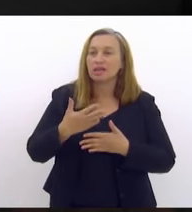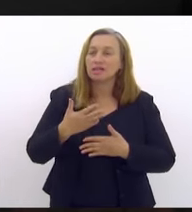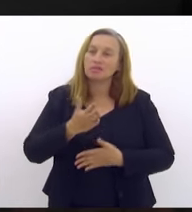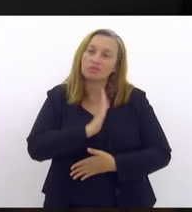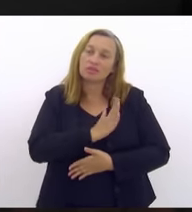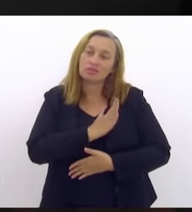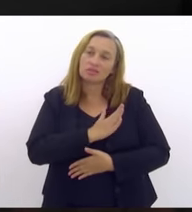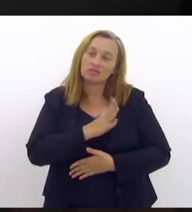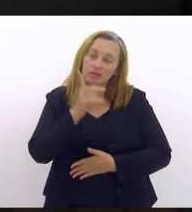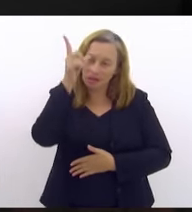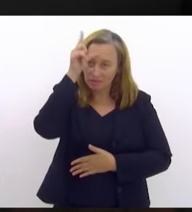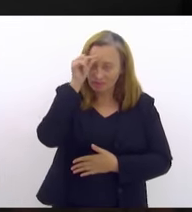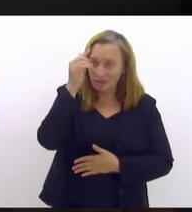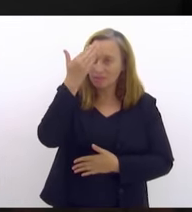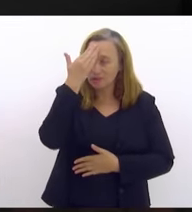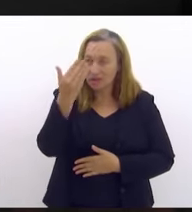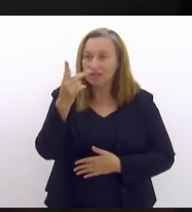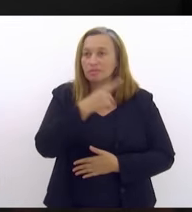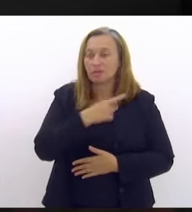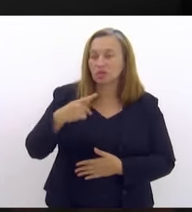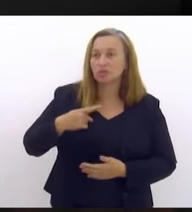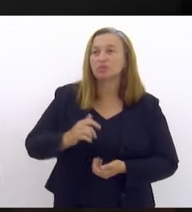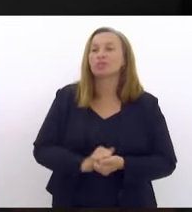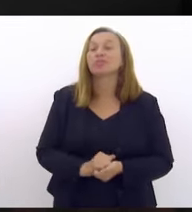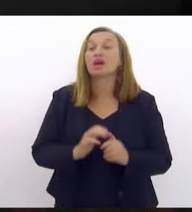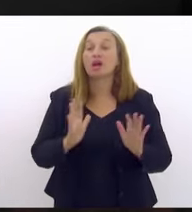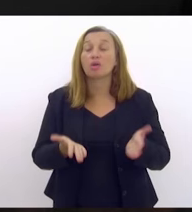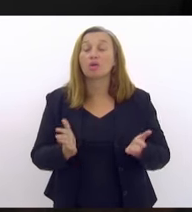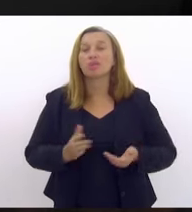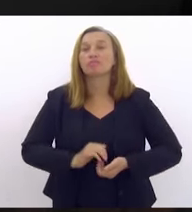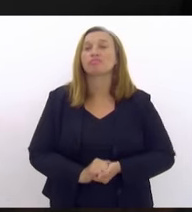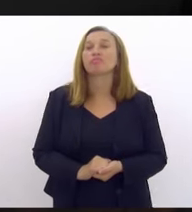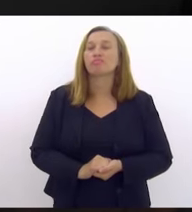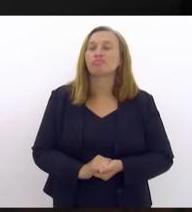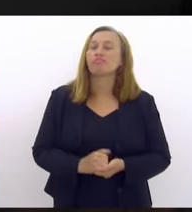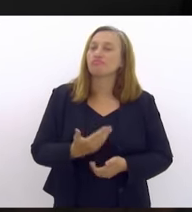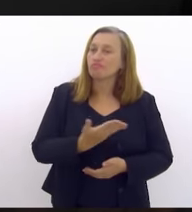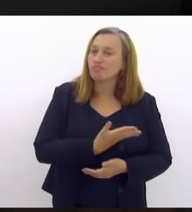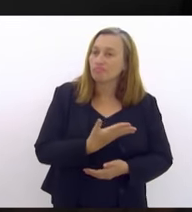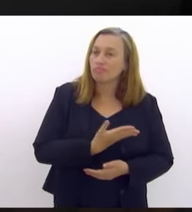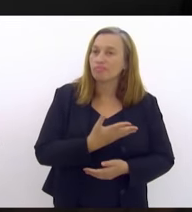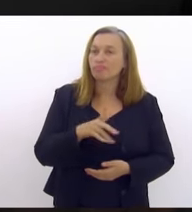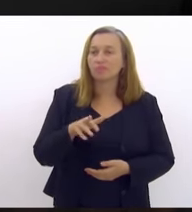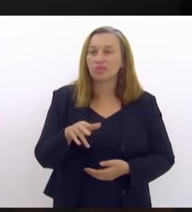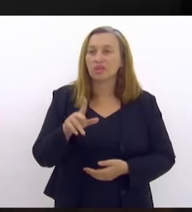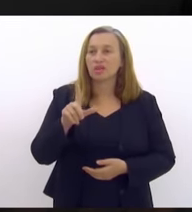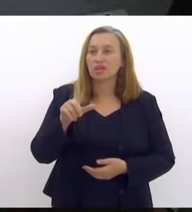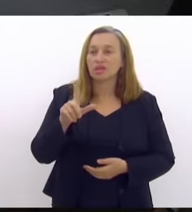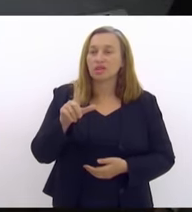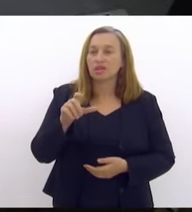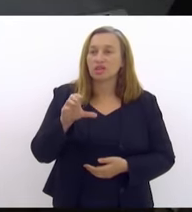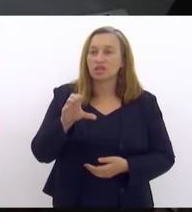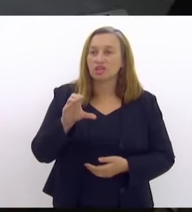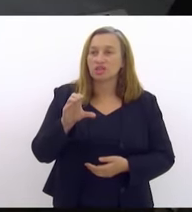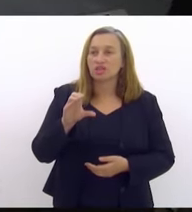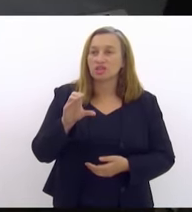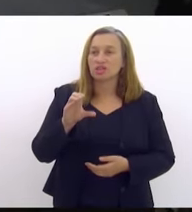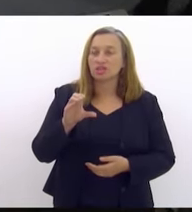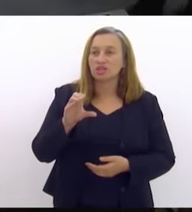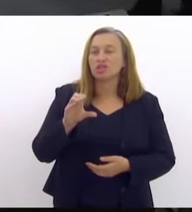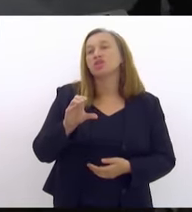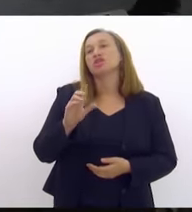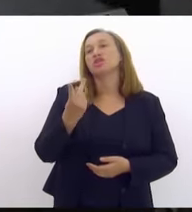aliviado. Parabéns, pastor. E agora eu queria passar para o meu amigo, meu irmão Chicão da Ilha, como eu bem disse, uma